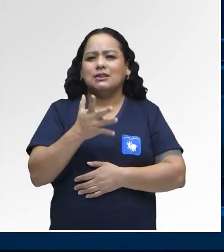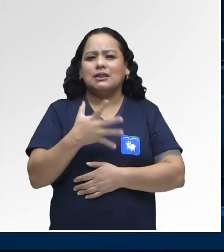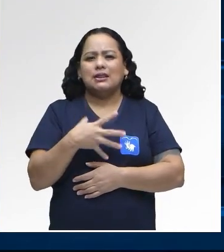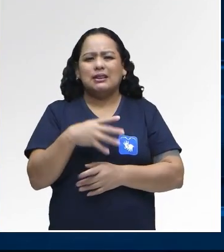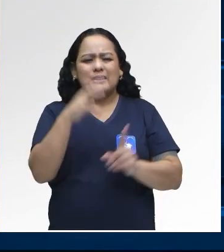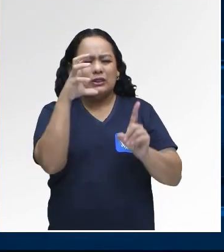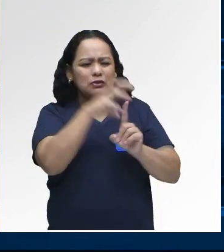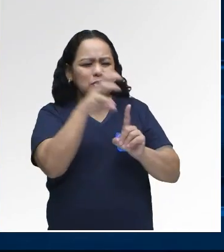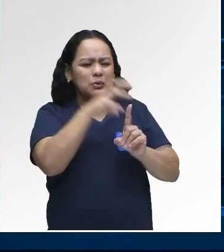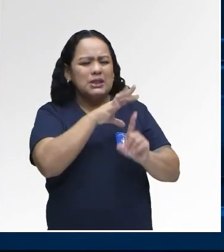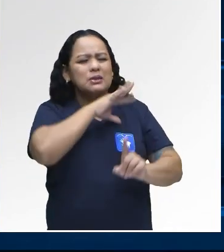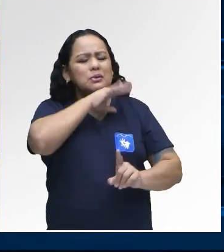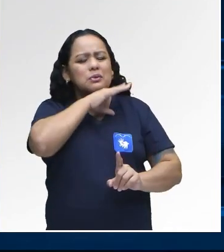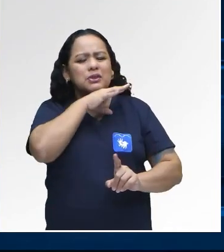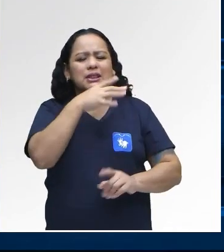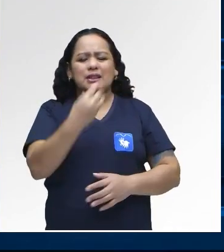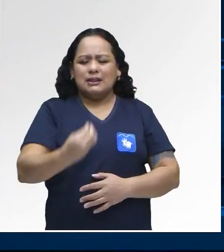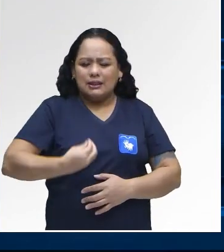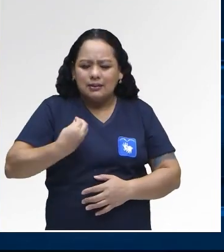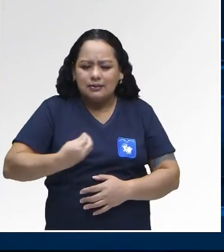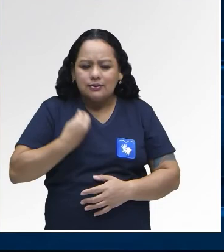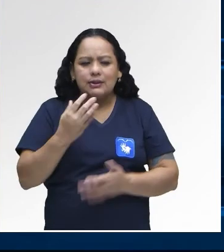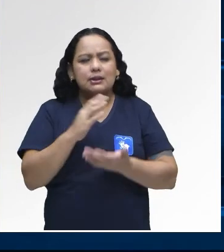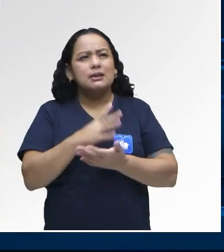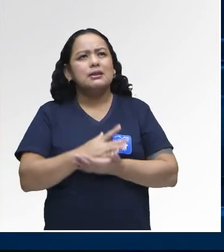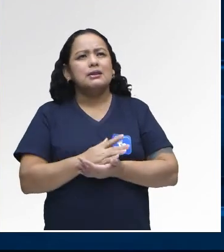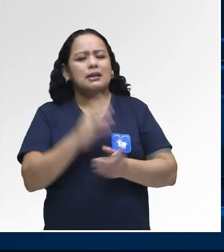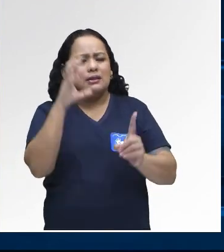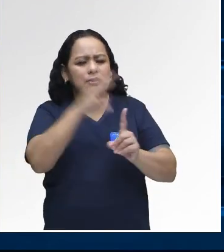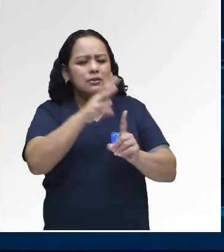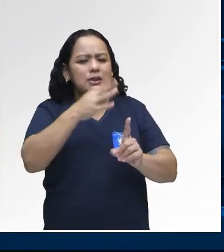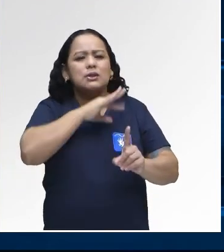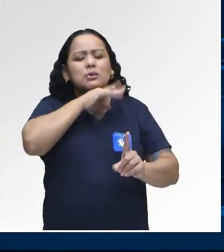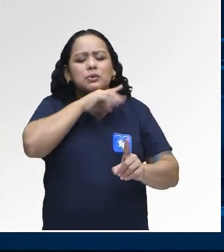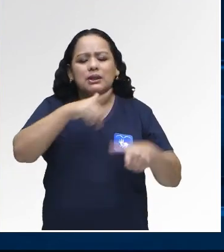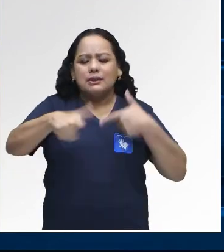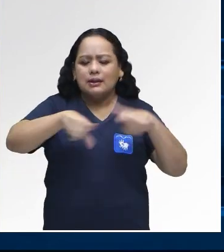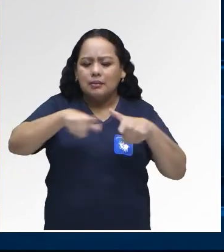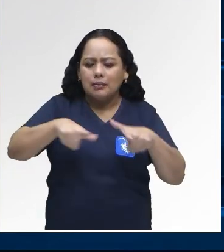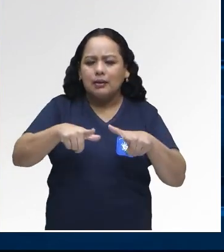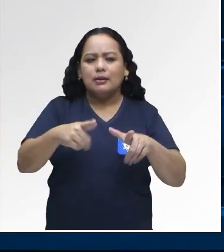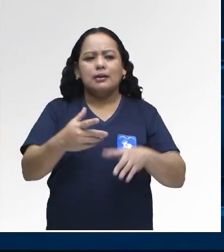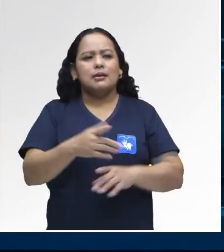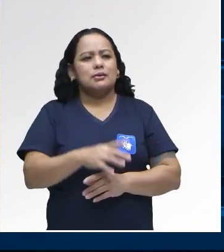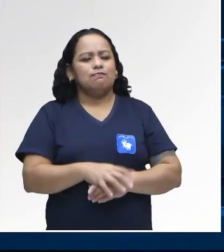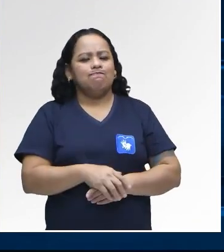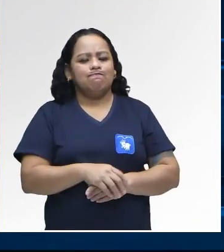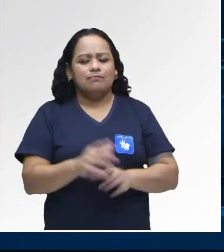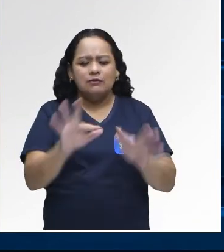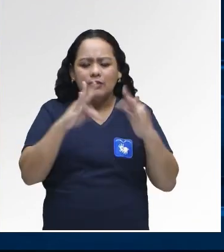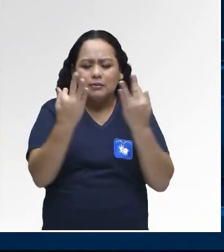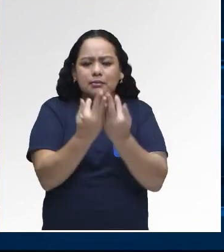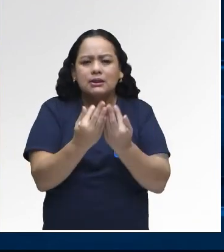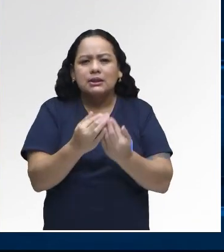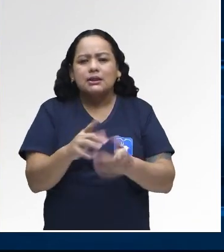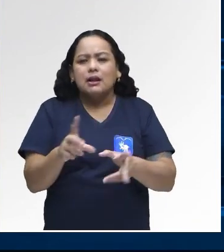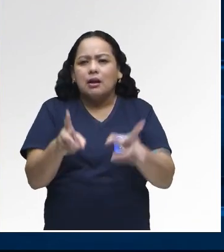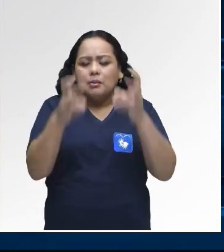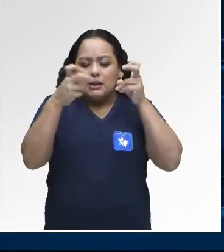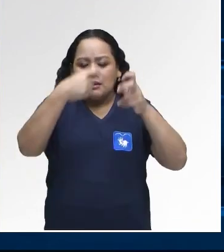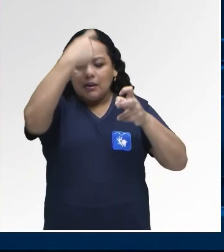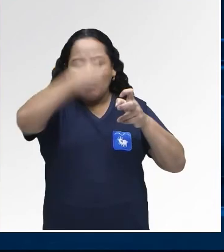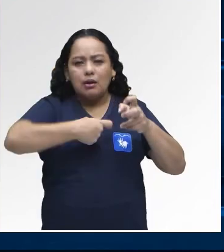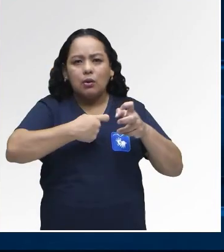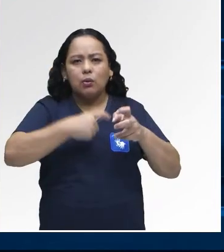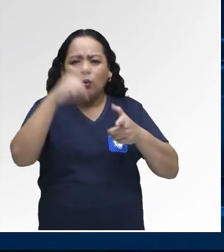interferindo nos meus estudos, já está interferindo no meu trabalho, na minha família, então, quando eu consigo notar a